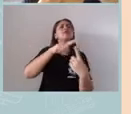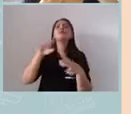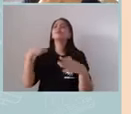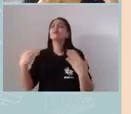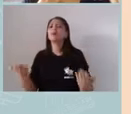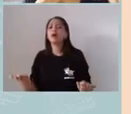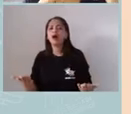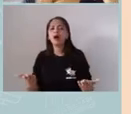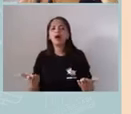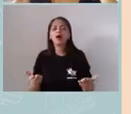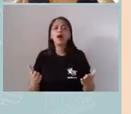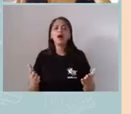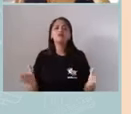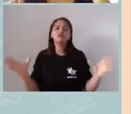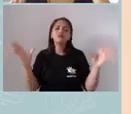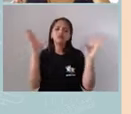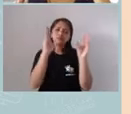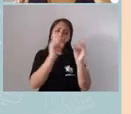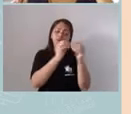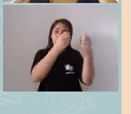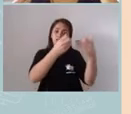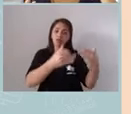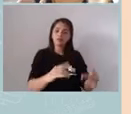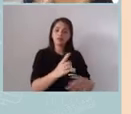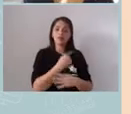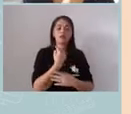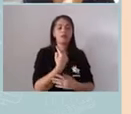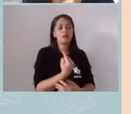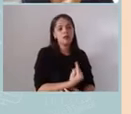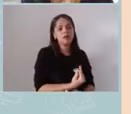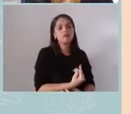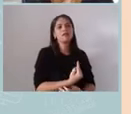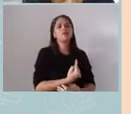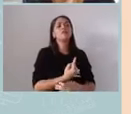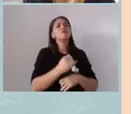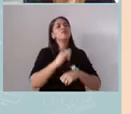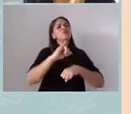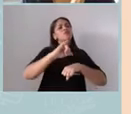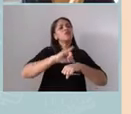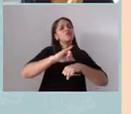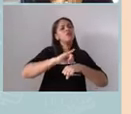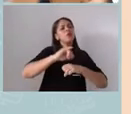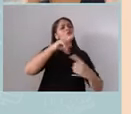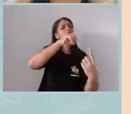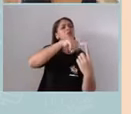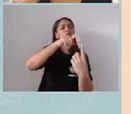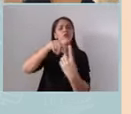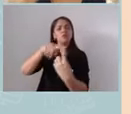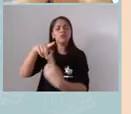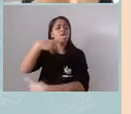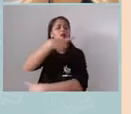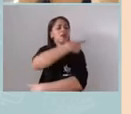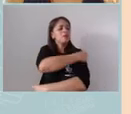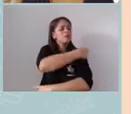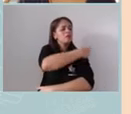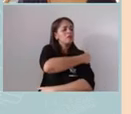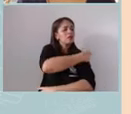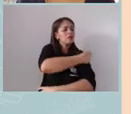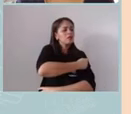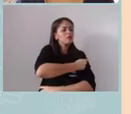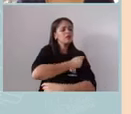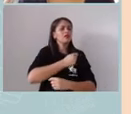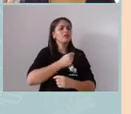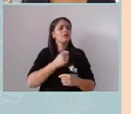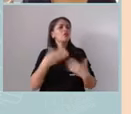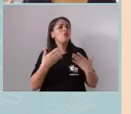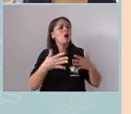peguei aqui esse resuminho para falar rapidinho para vocês sobre os principais tipos de vacina, né? De quais são os mecanismos